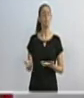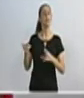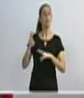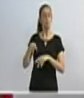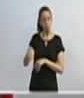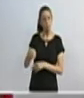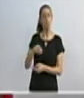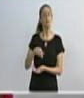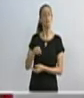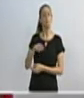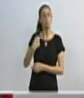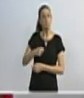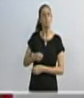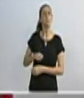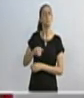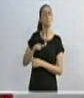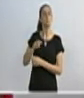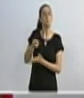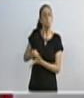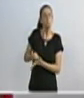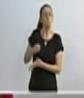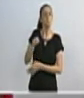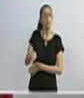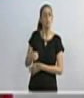eles. Tem que pressionar eles.